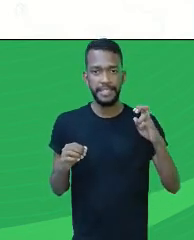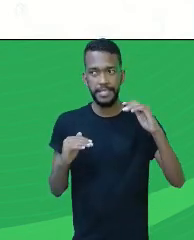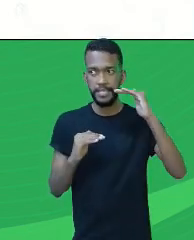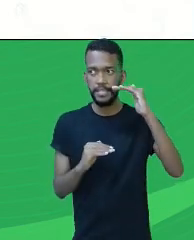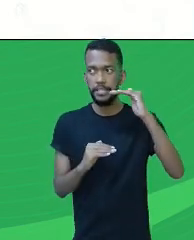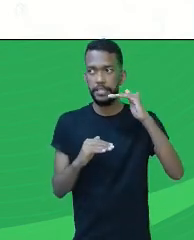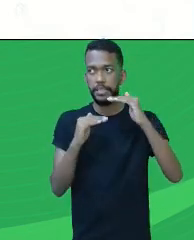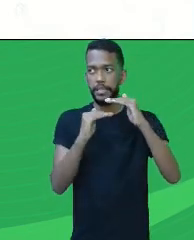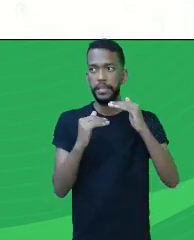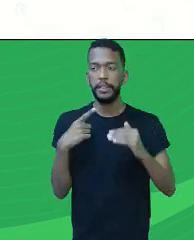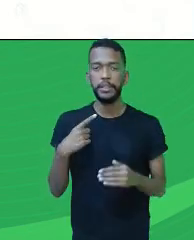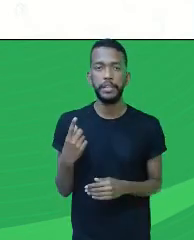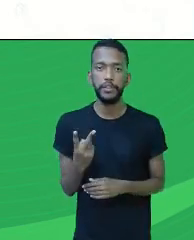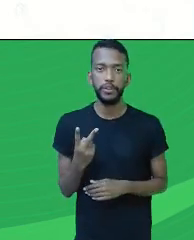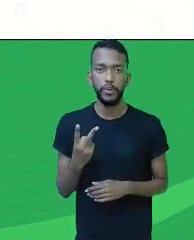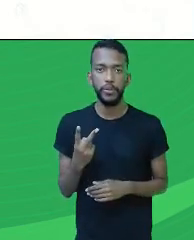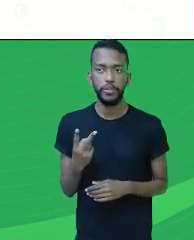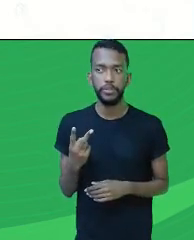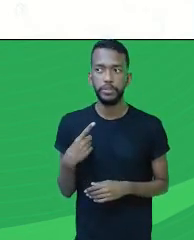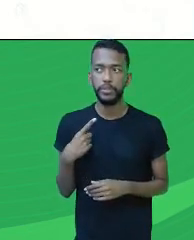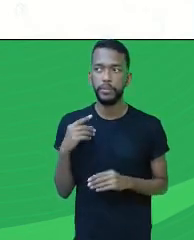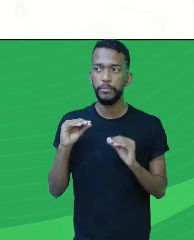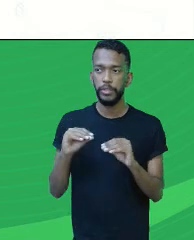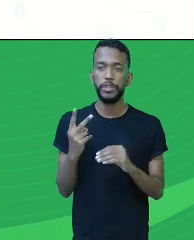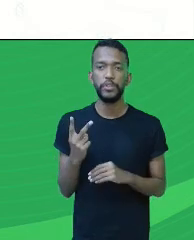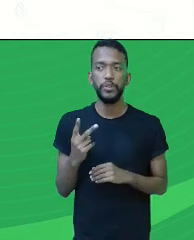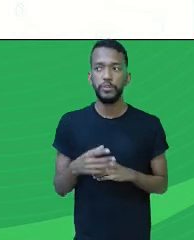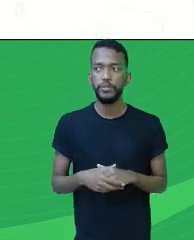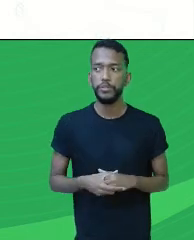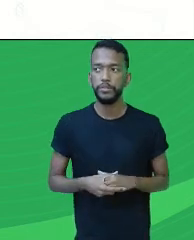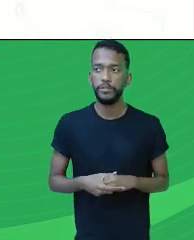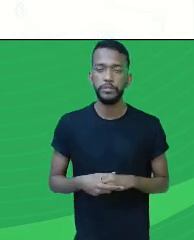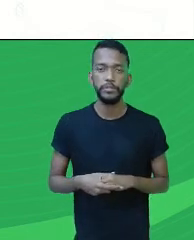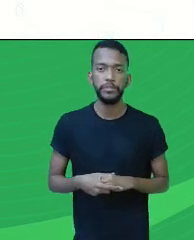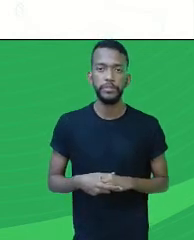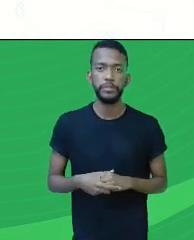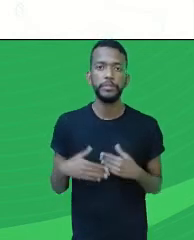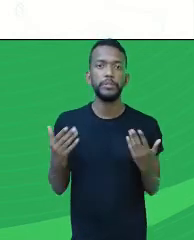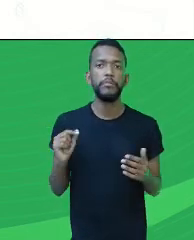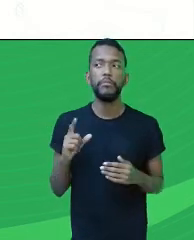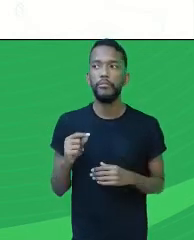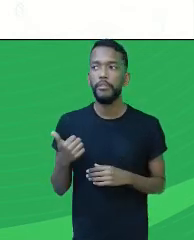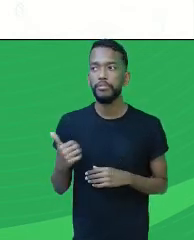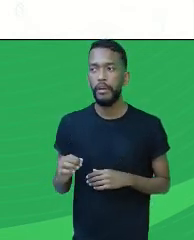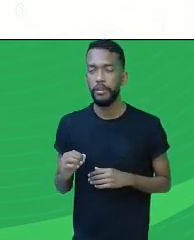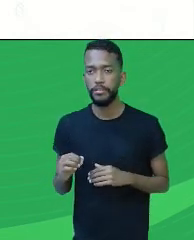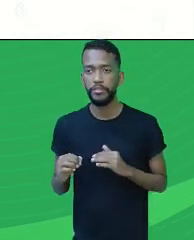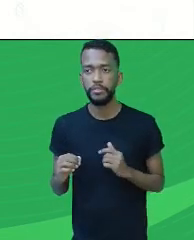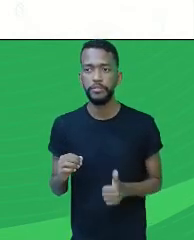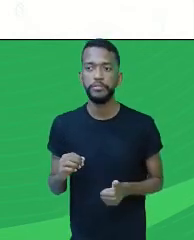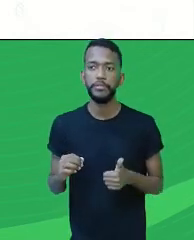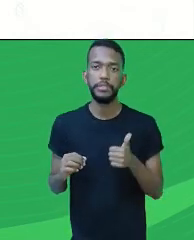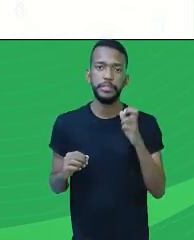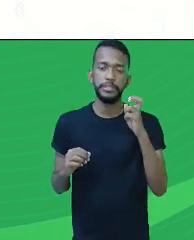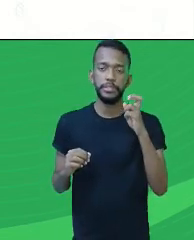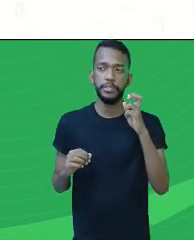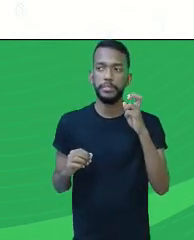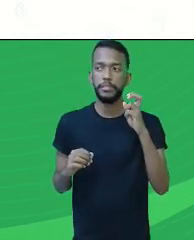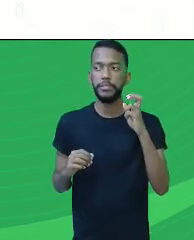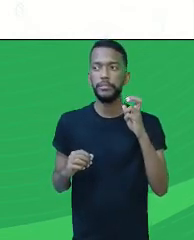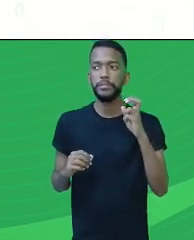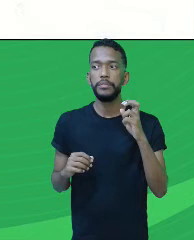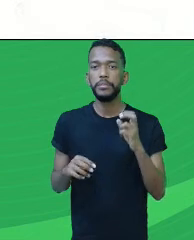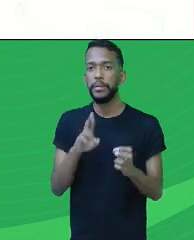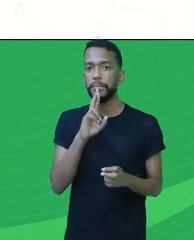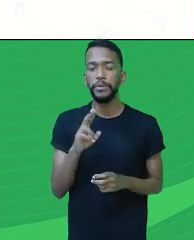que 15 e tem algarismo 2. E aí, gente, quem é maior que 10, menor que 15